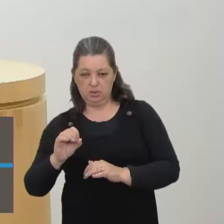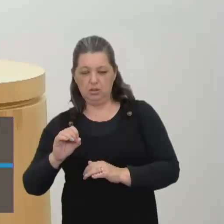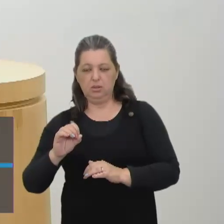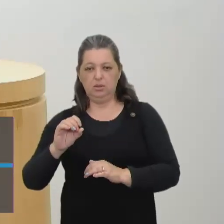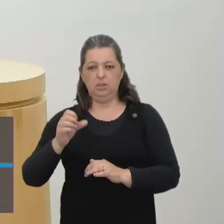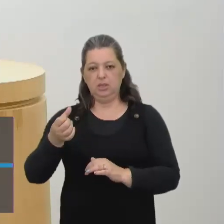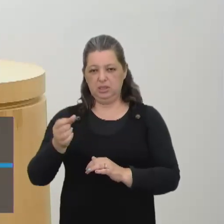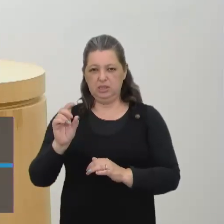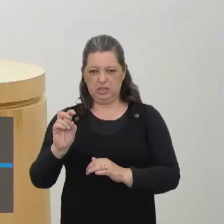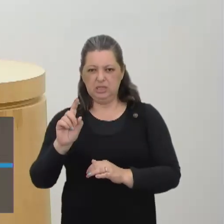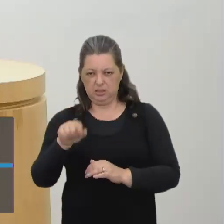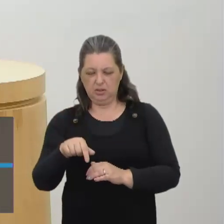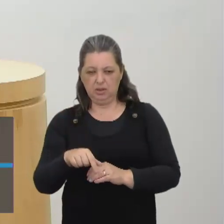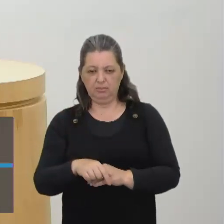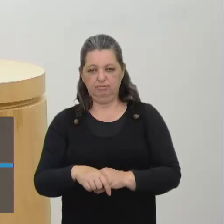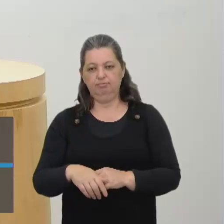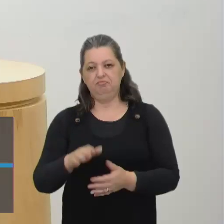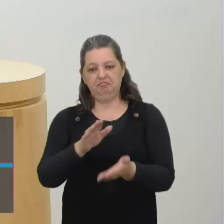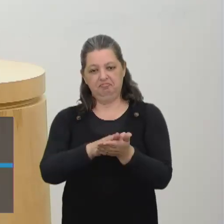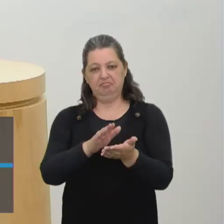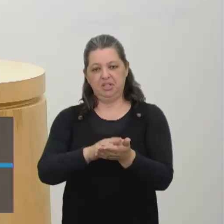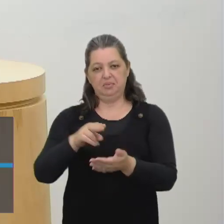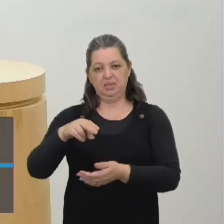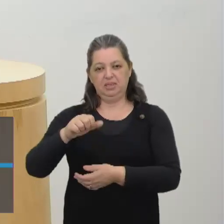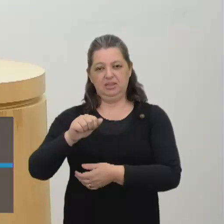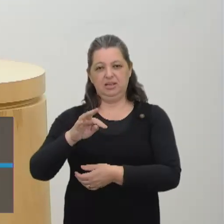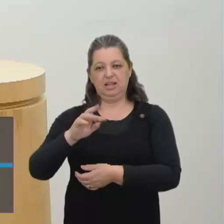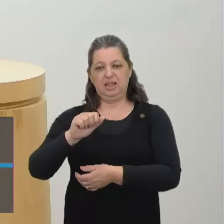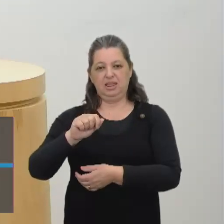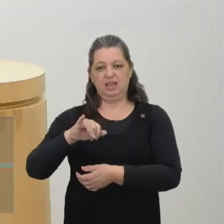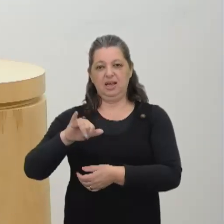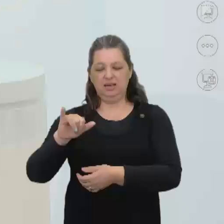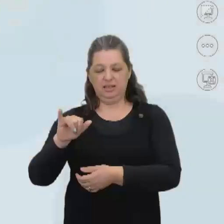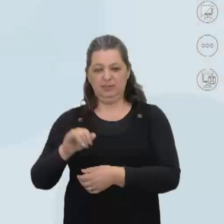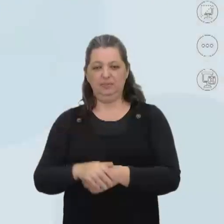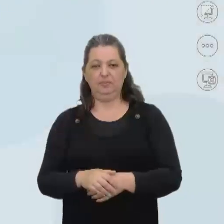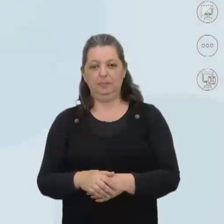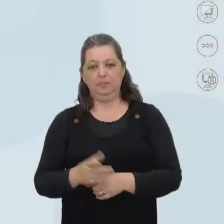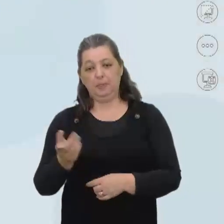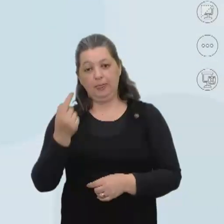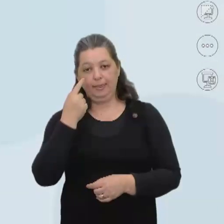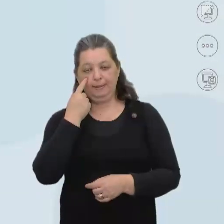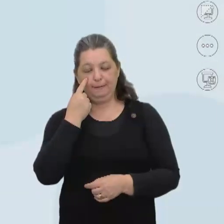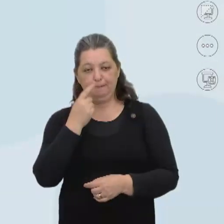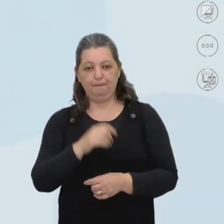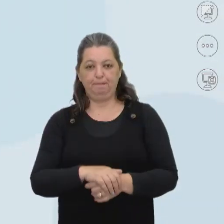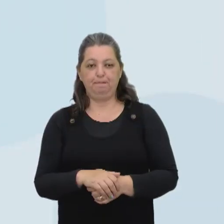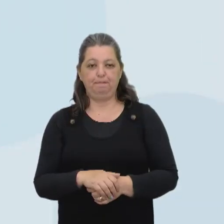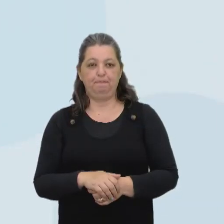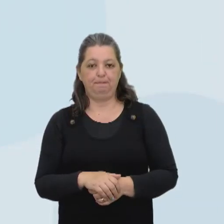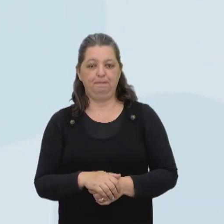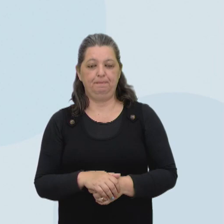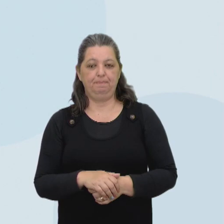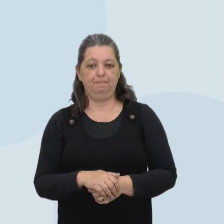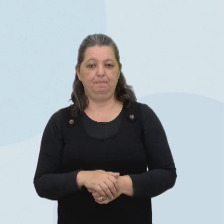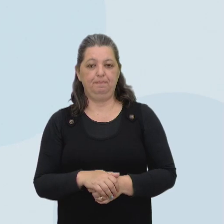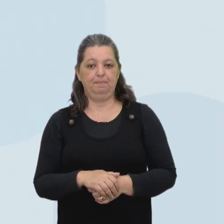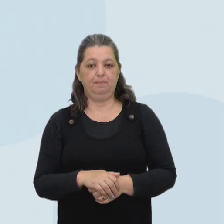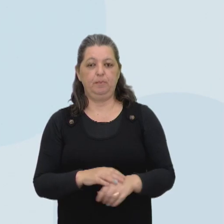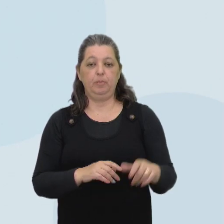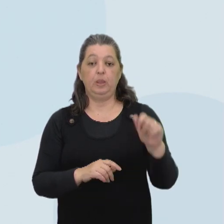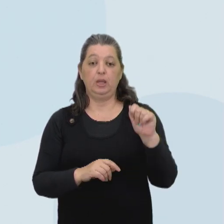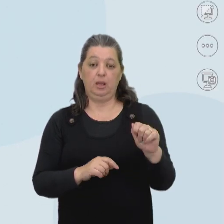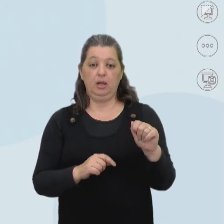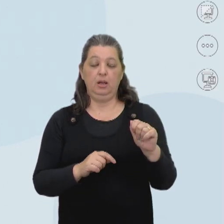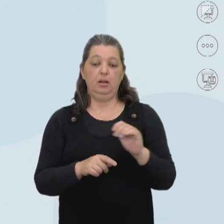7,065. Parabéns aí, Nathalie, tá participando bastante da professora Sandra. Então vem comigo, ó. A gente vai fazer o quê? A área vai ser o π,